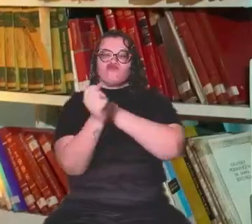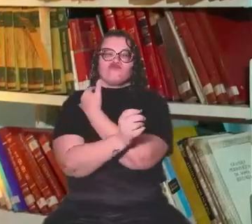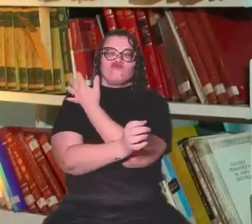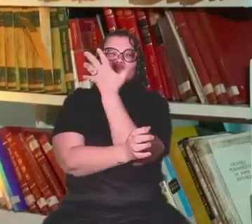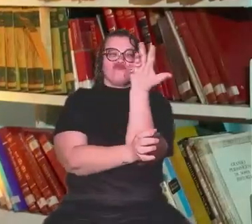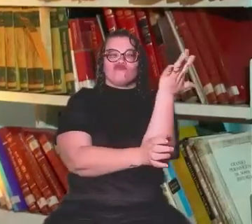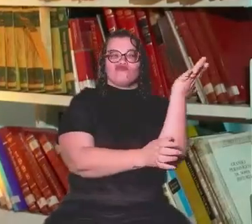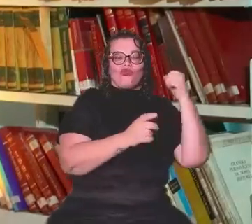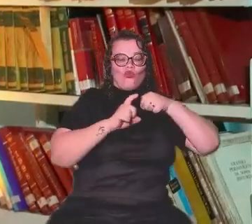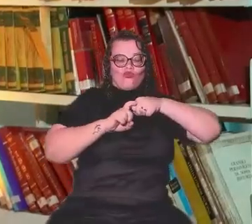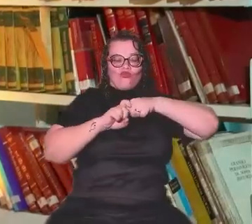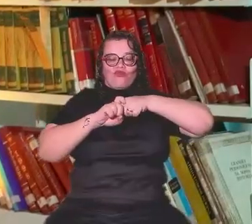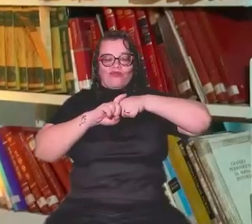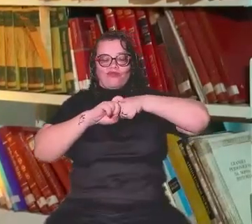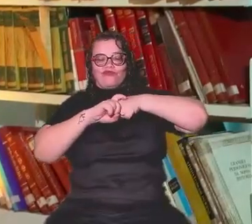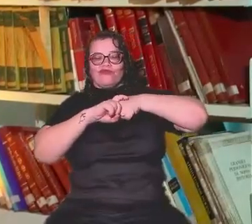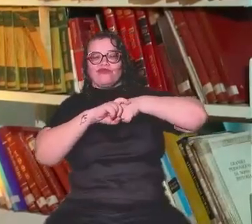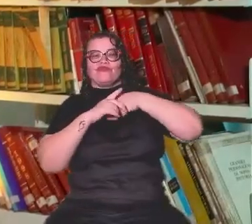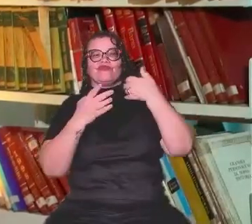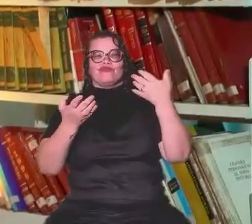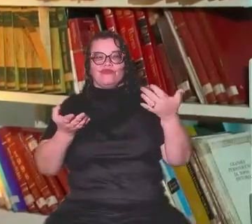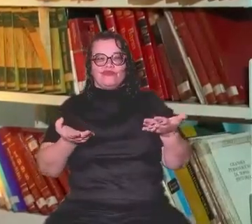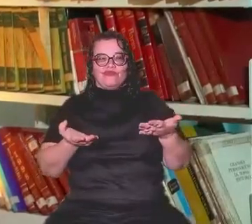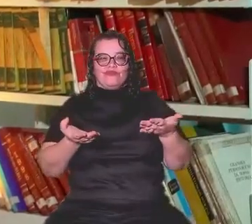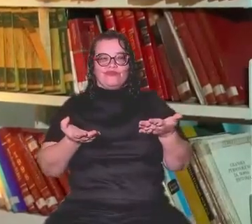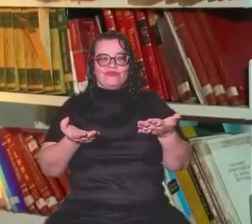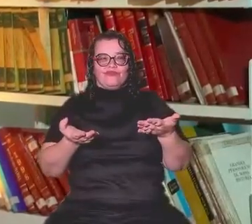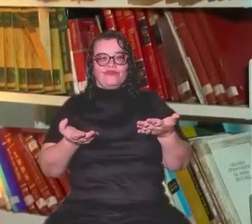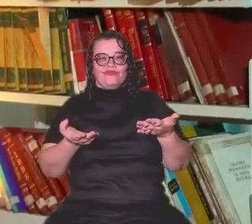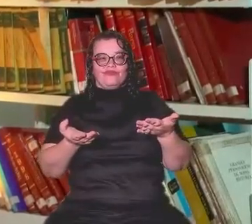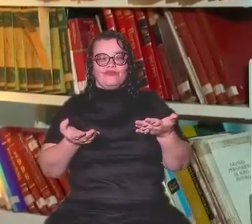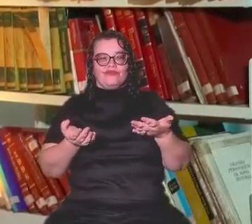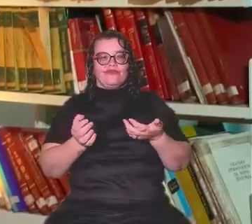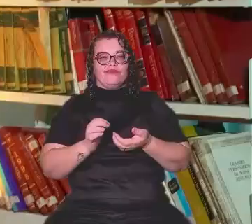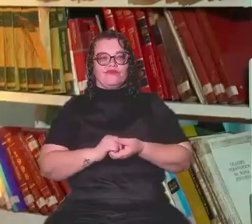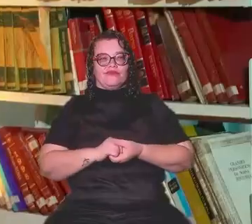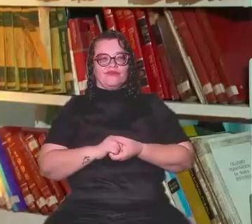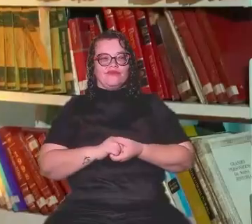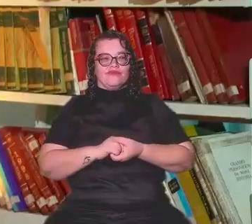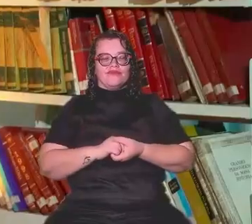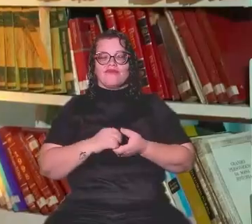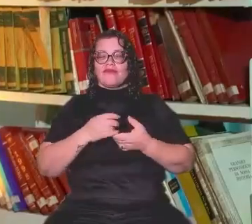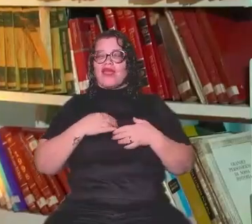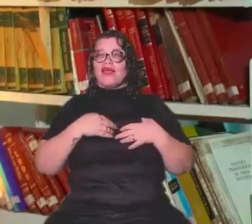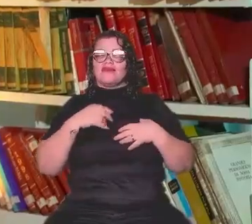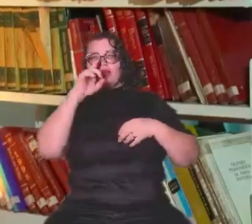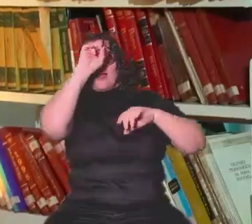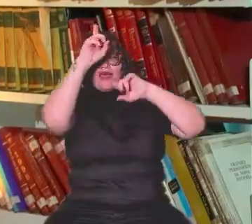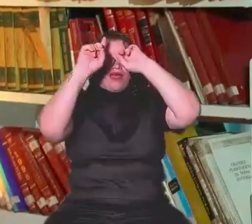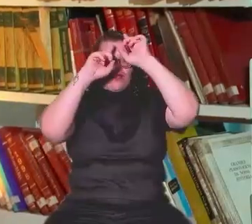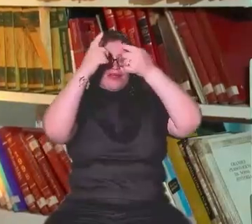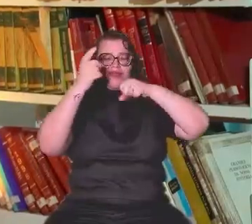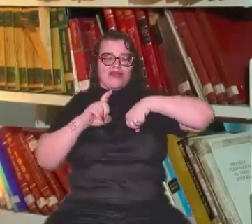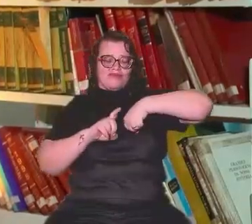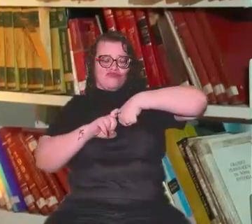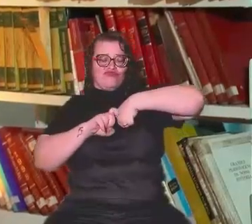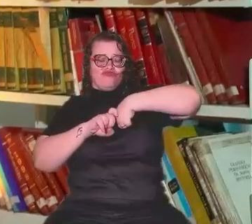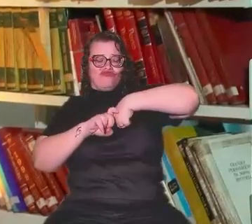verme. Que essa ideia, essa imagem do